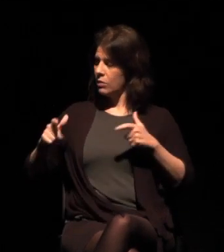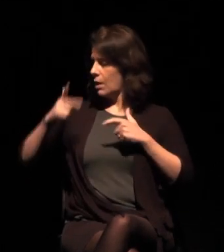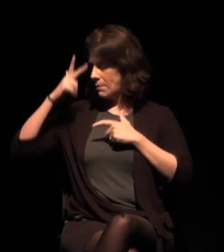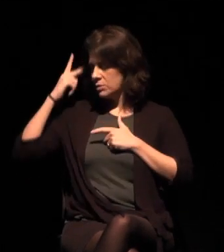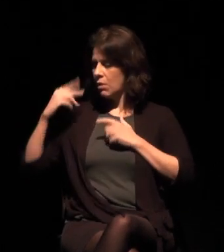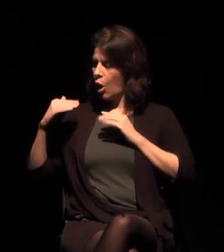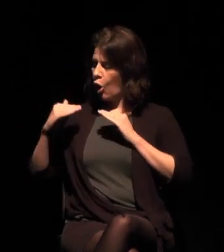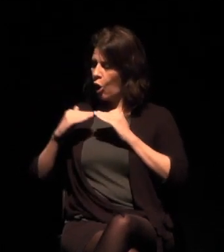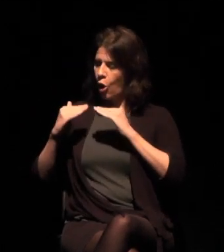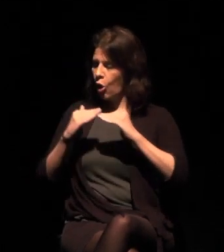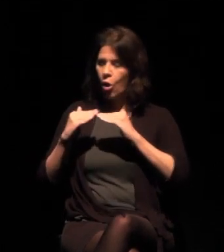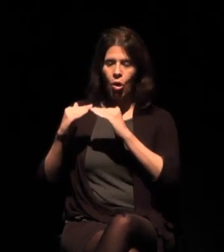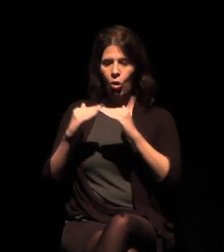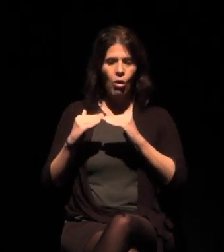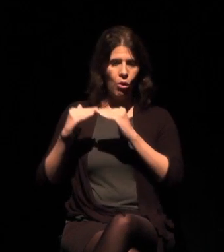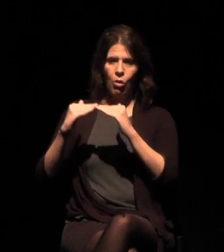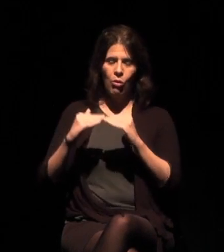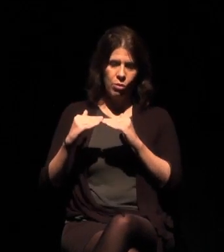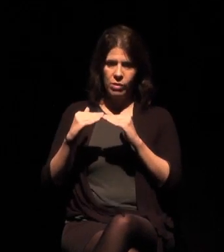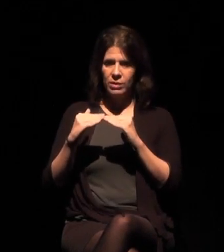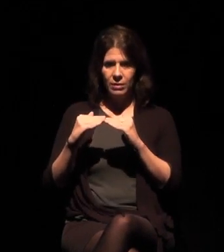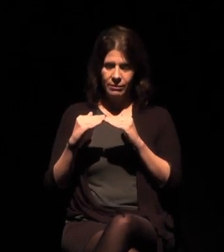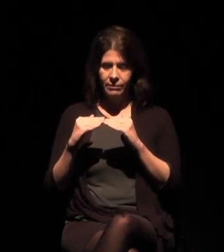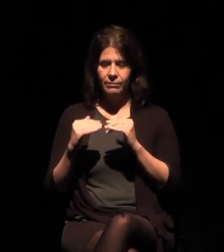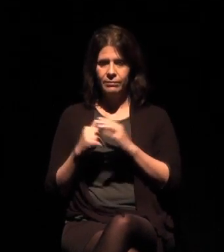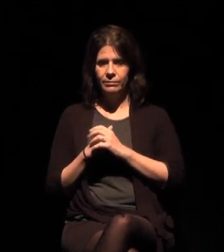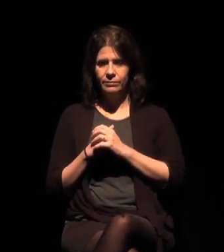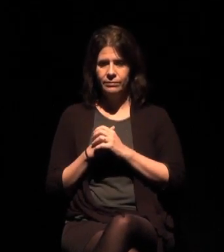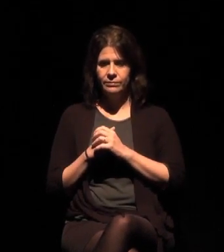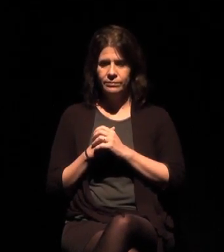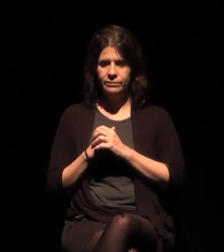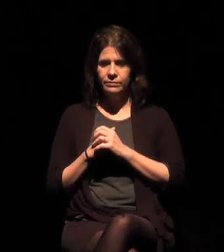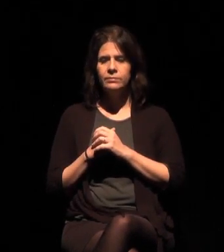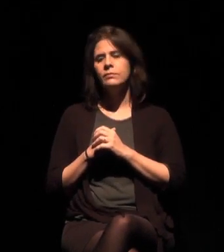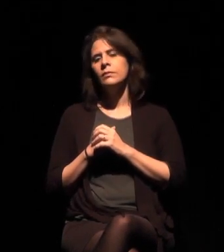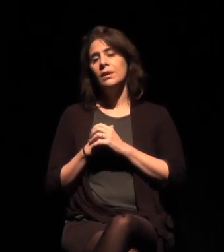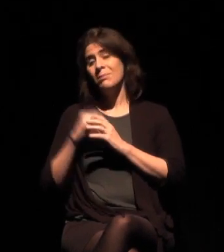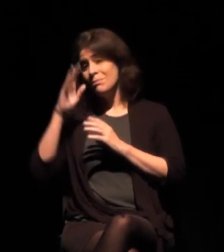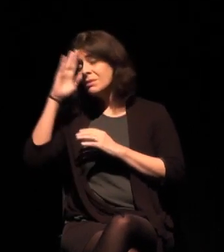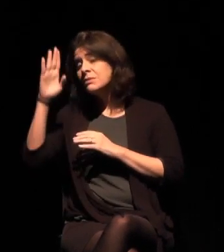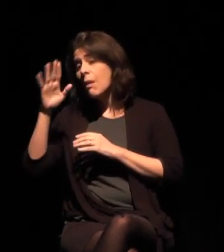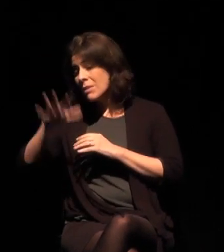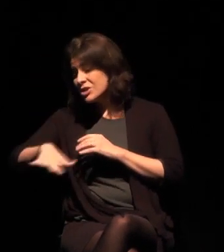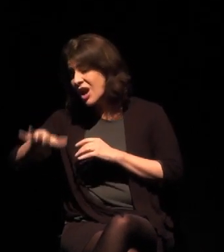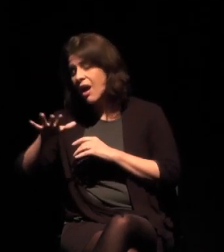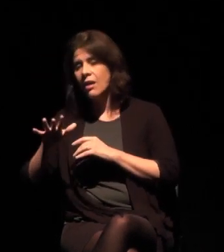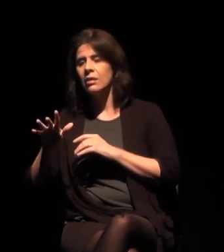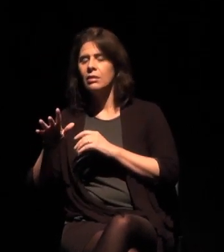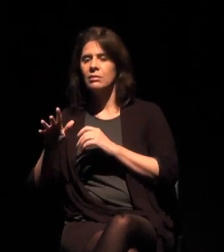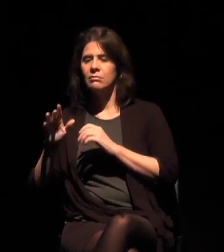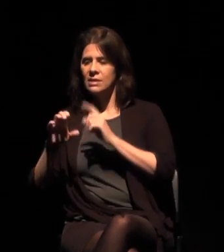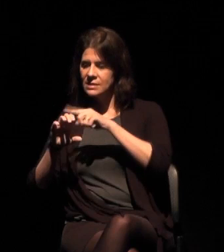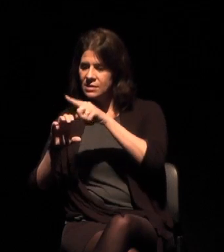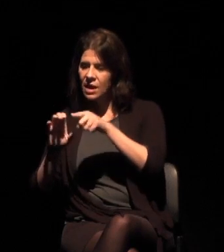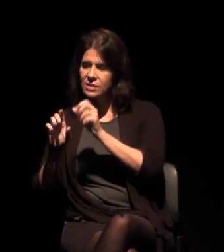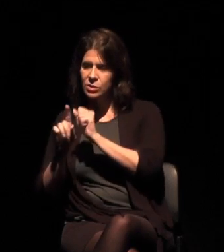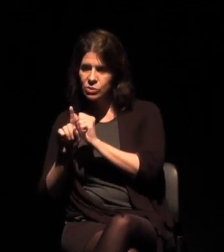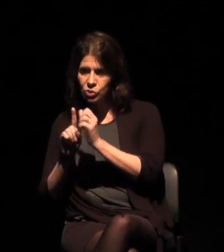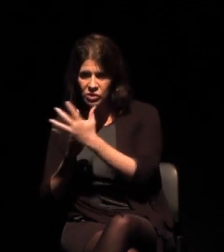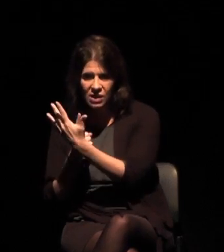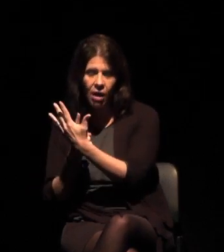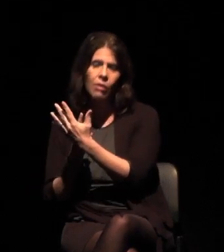sentido inclusivamente de cientistas sociais mais neoliberais mais